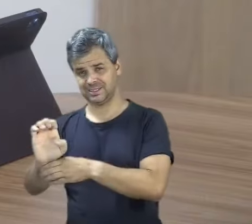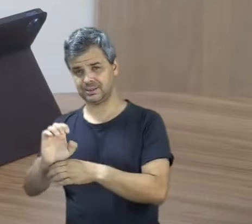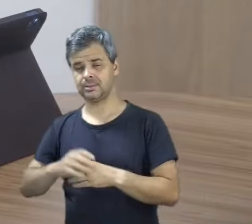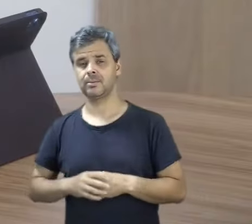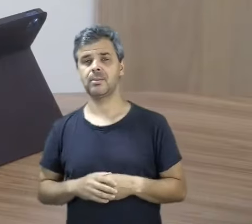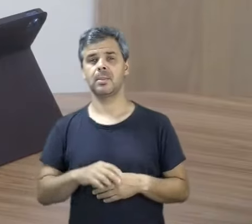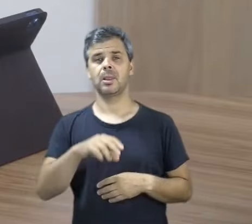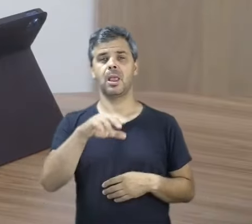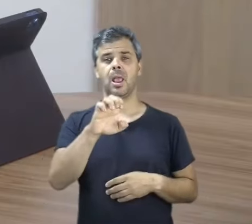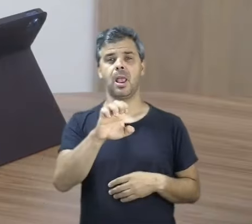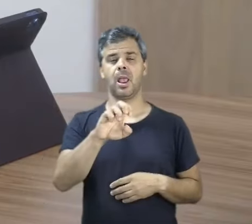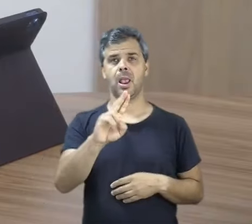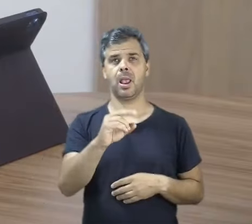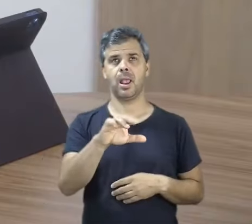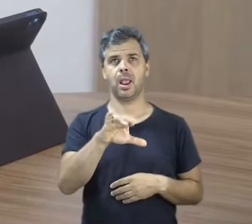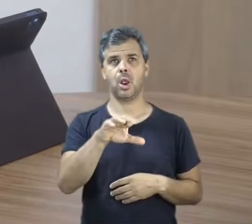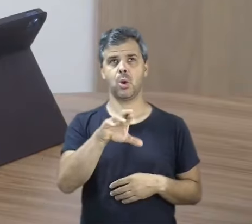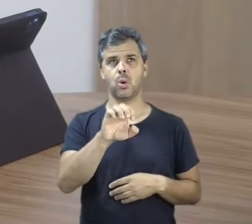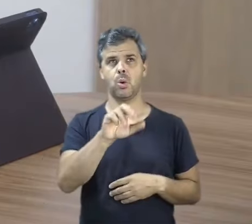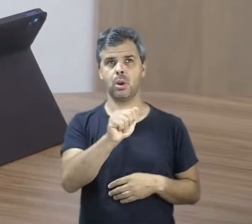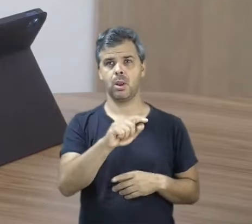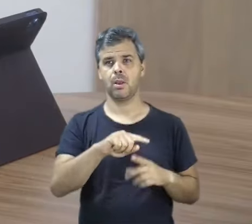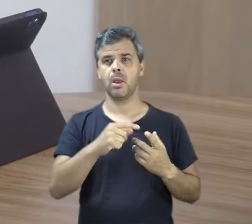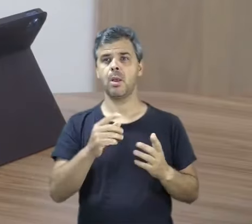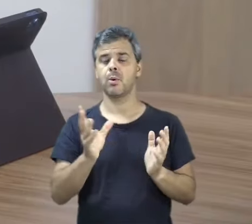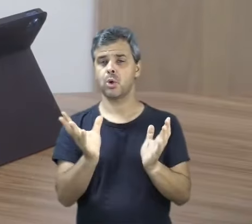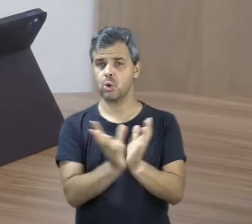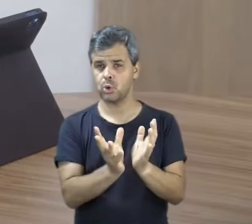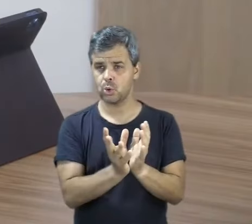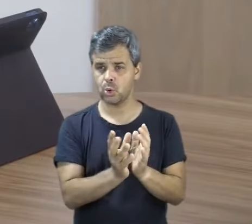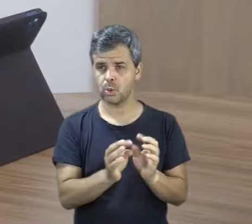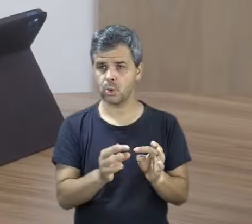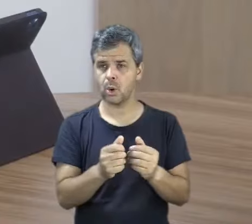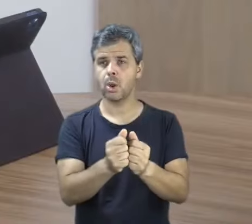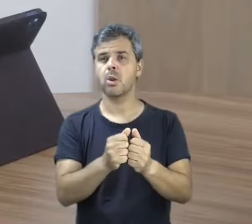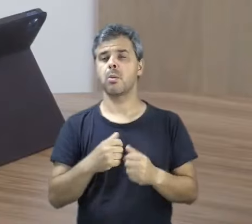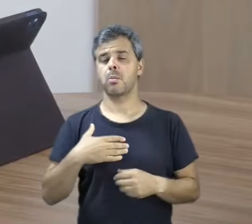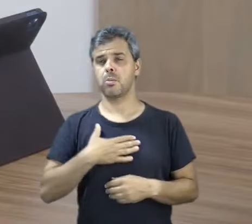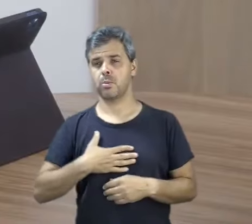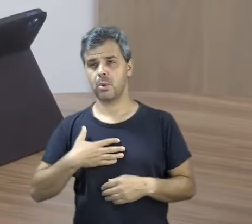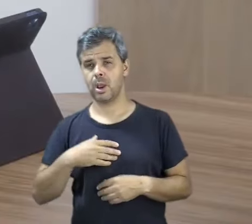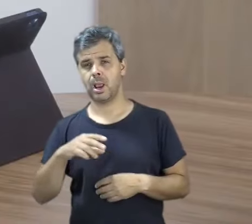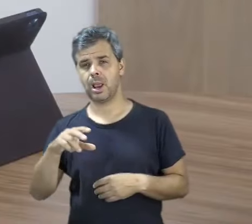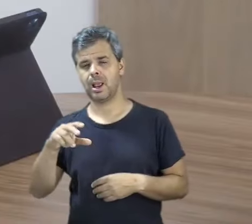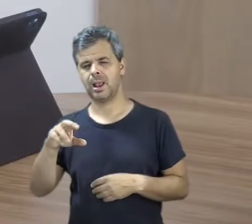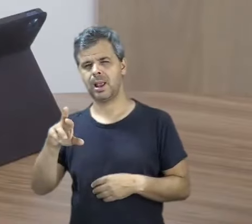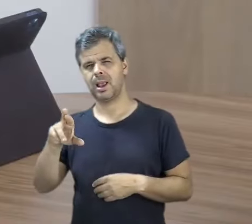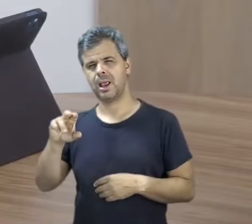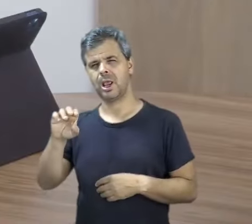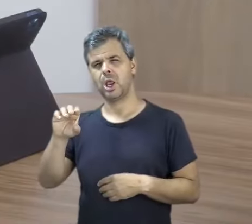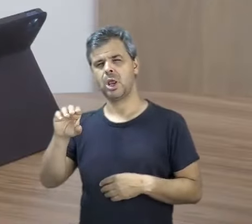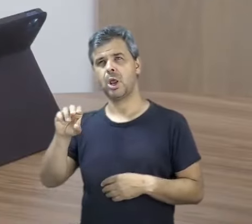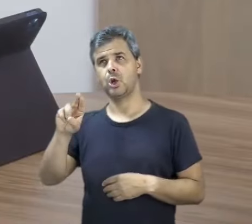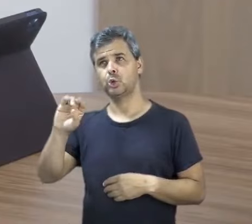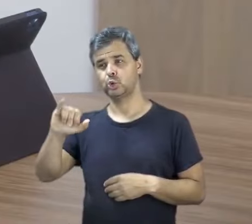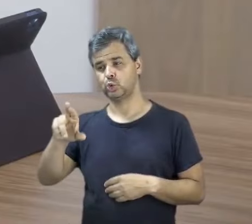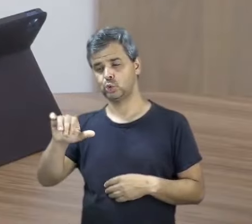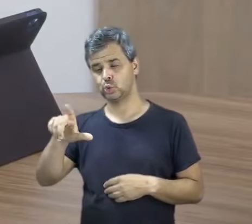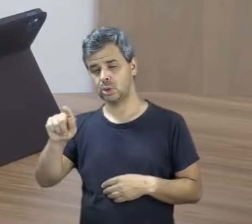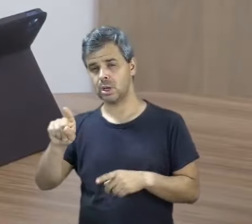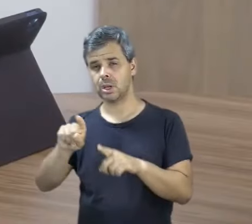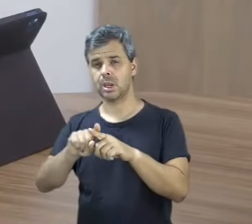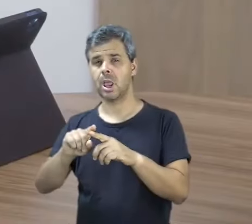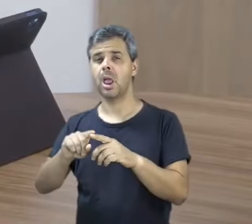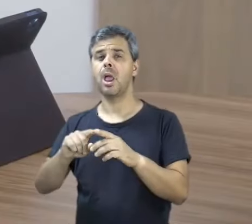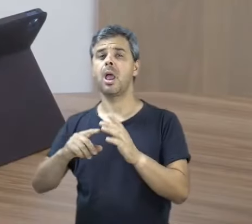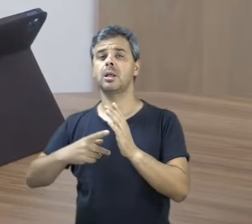de Herculano, que é do coletivo, Igor Prazeres, Júlia, que é da CUT. Então, essas pessoas